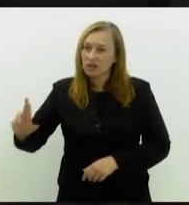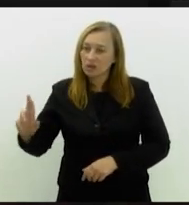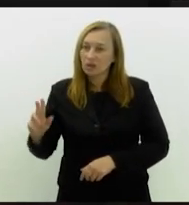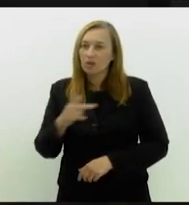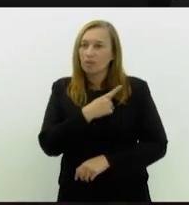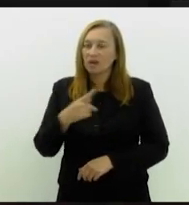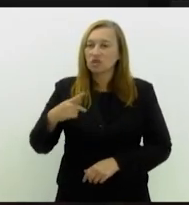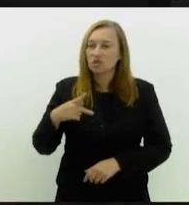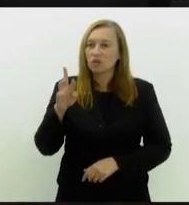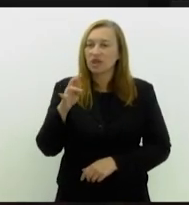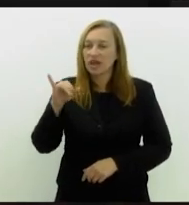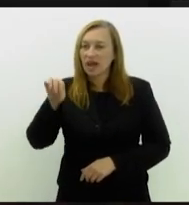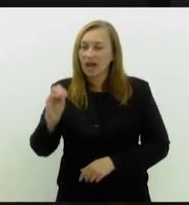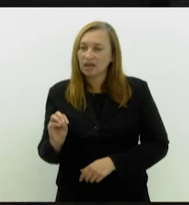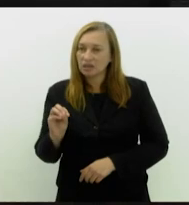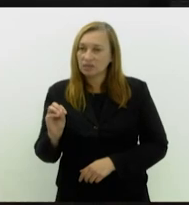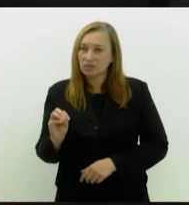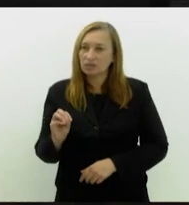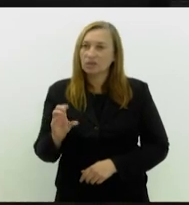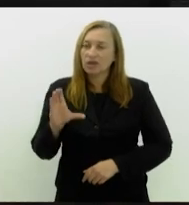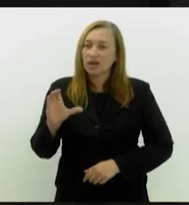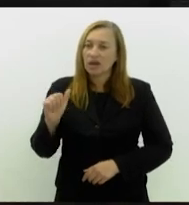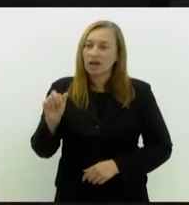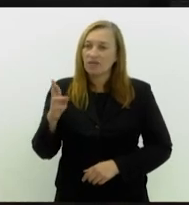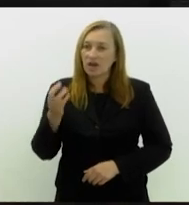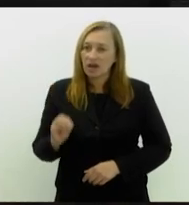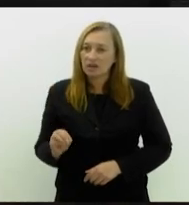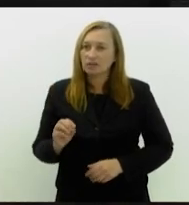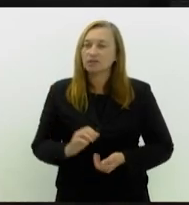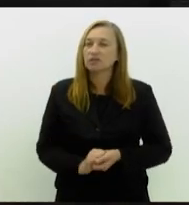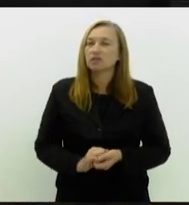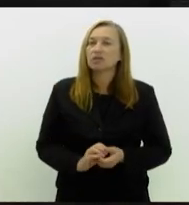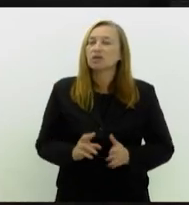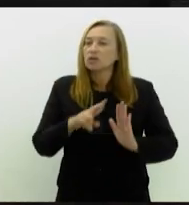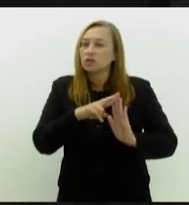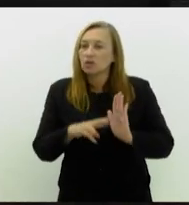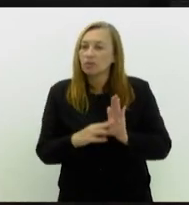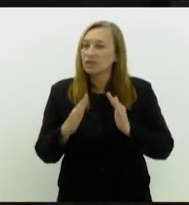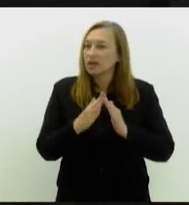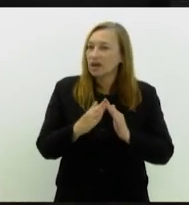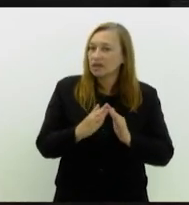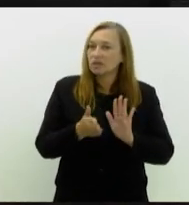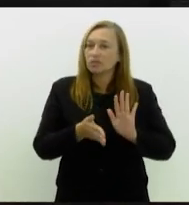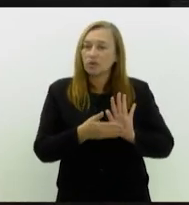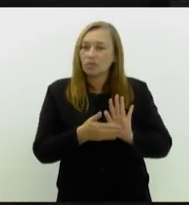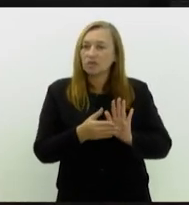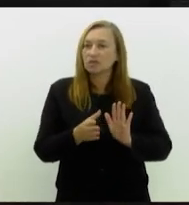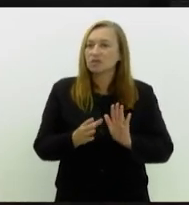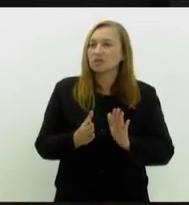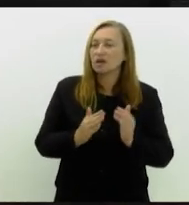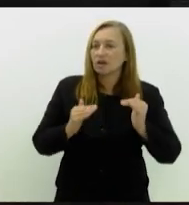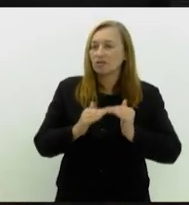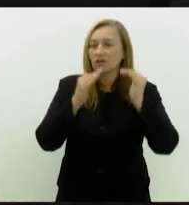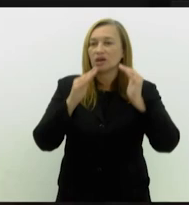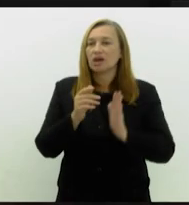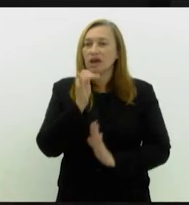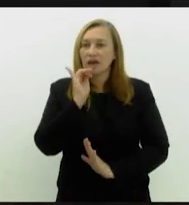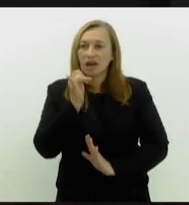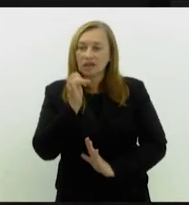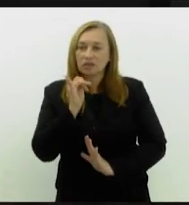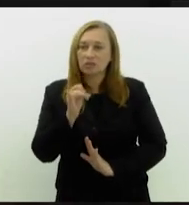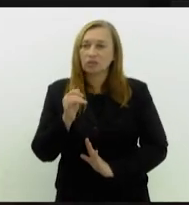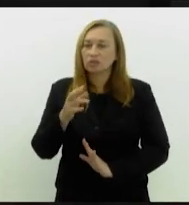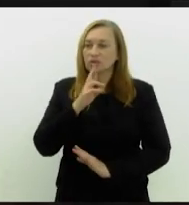pastor Ricardo Fabiano Vieira de Carvalho parecer das comissões normas internas e proposições externas favorável relator Deputado